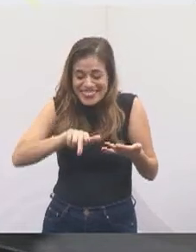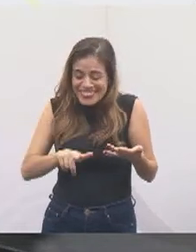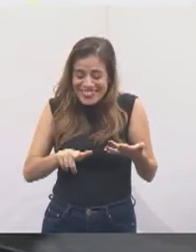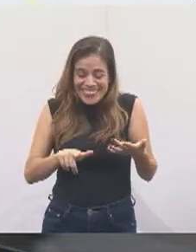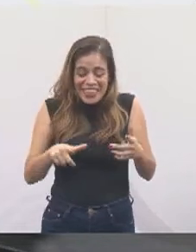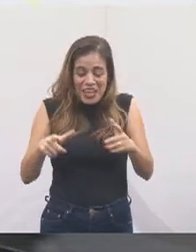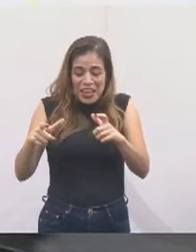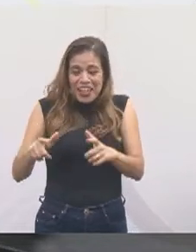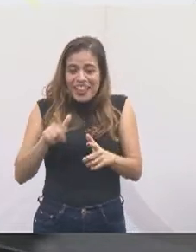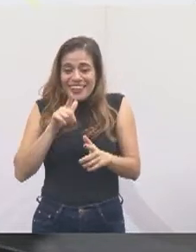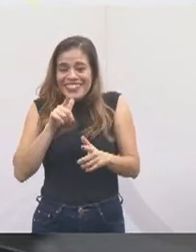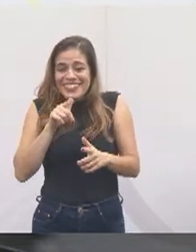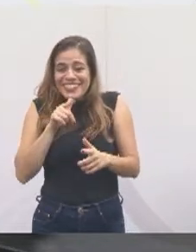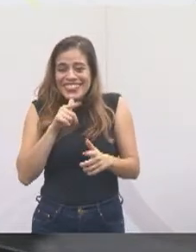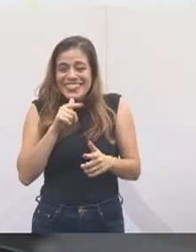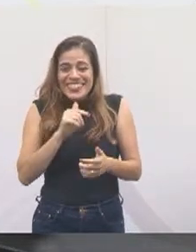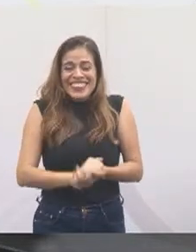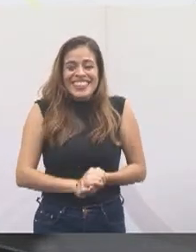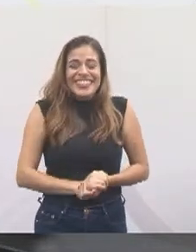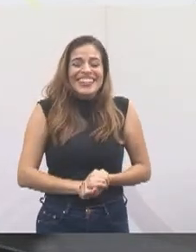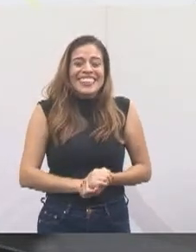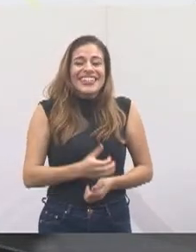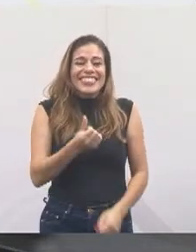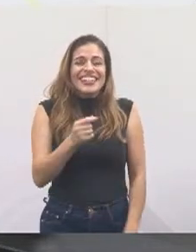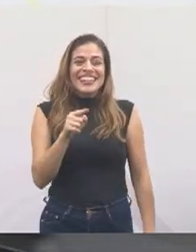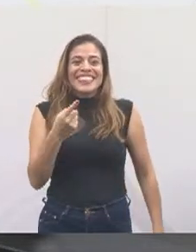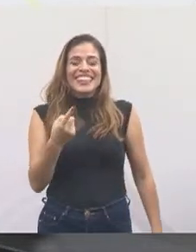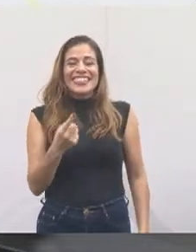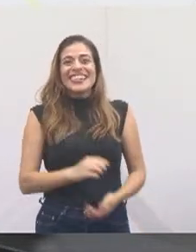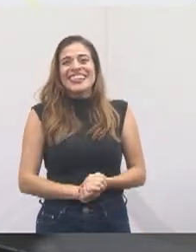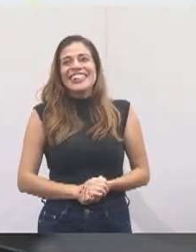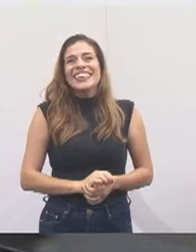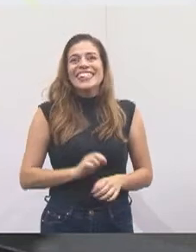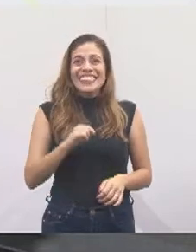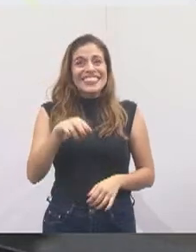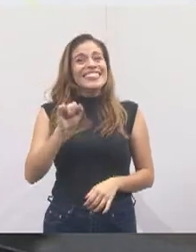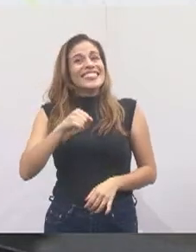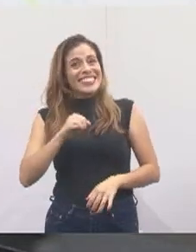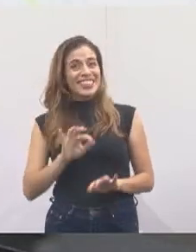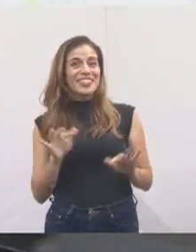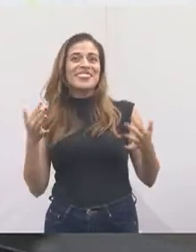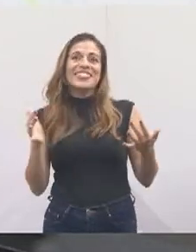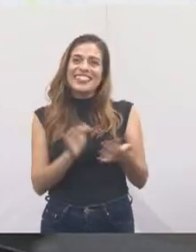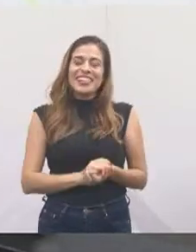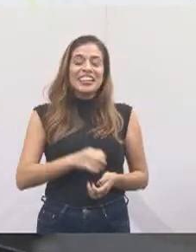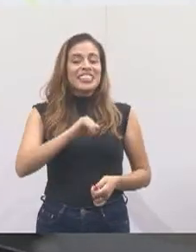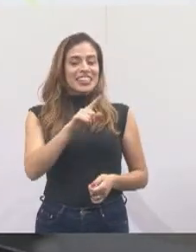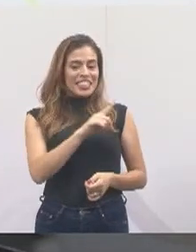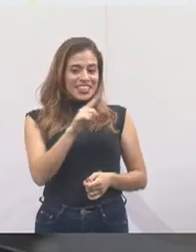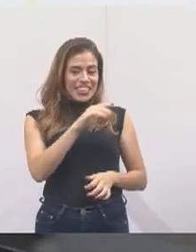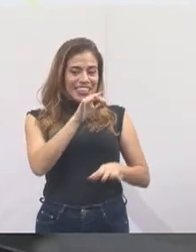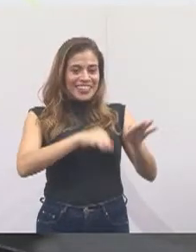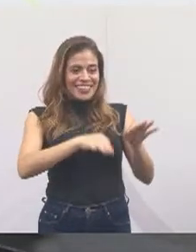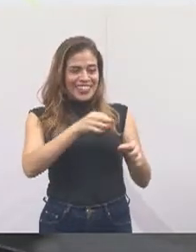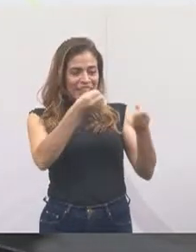laguinho 6.1 C Sim qual a previsão 6.2 sen não justificar o motivo